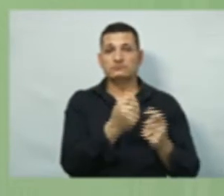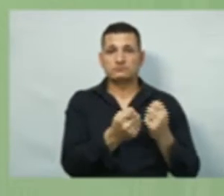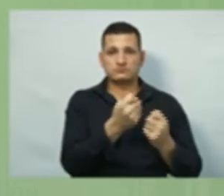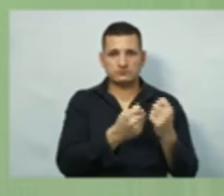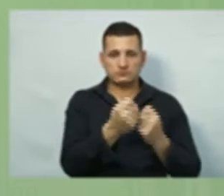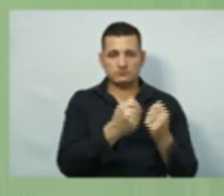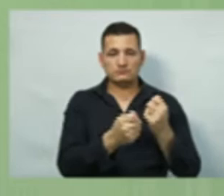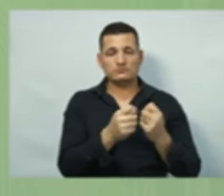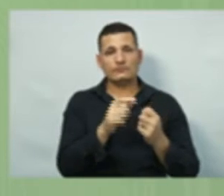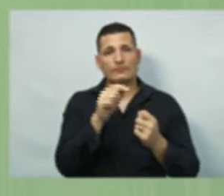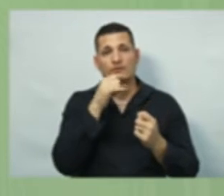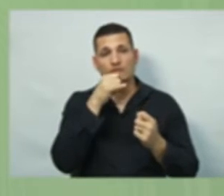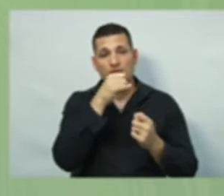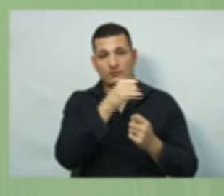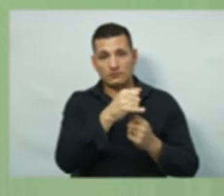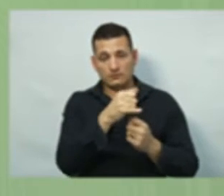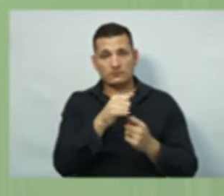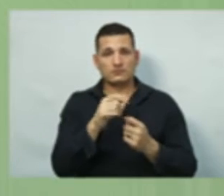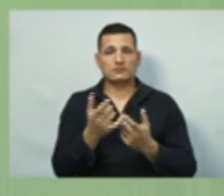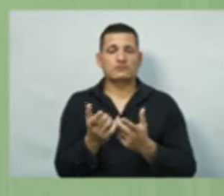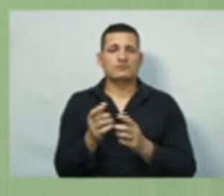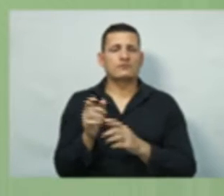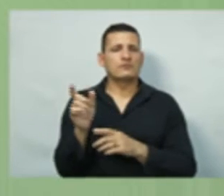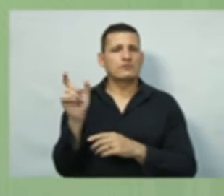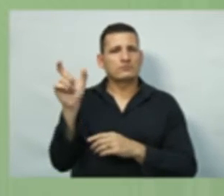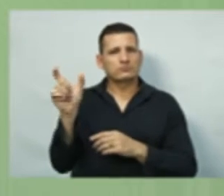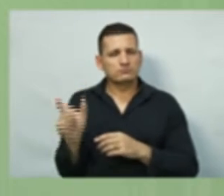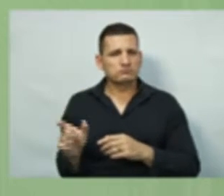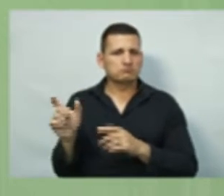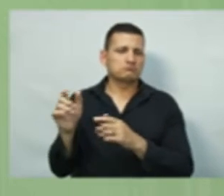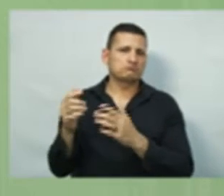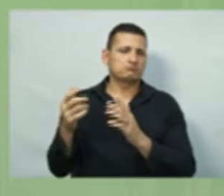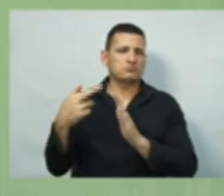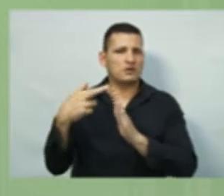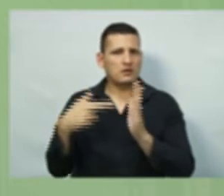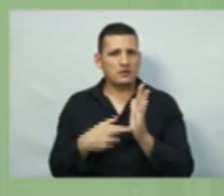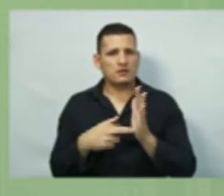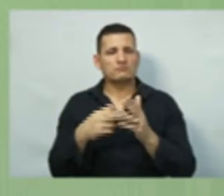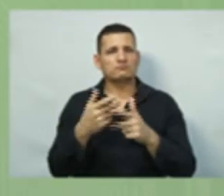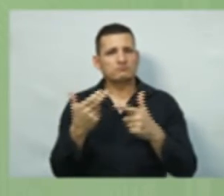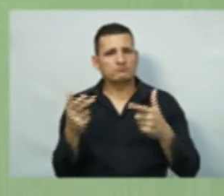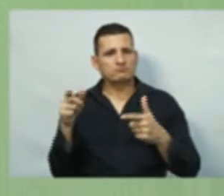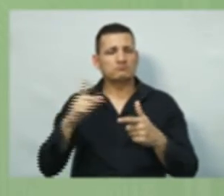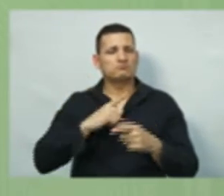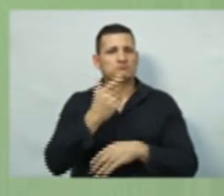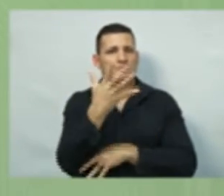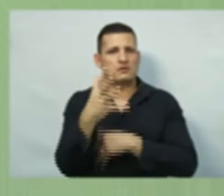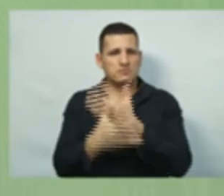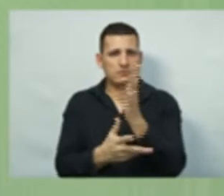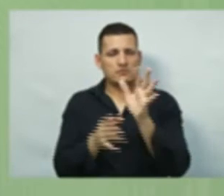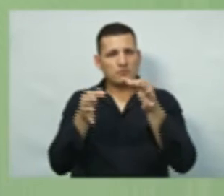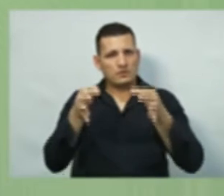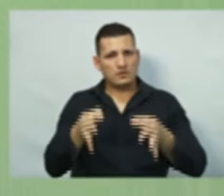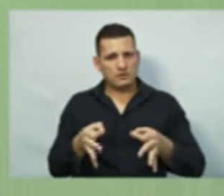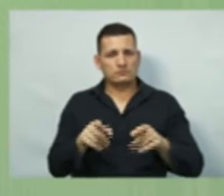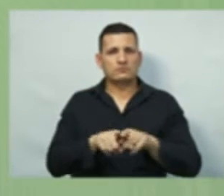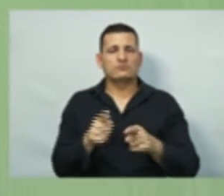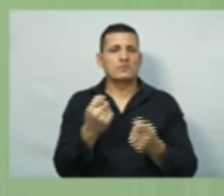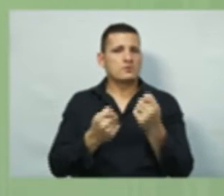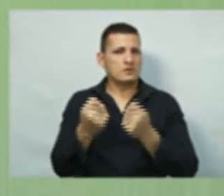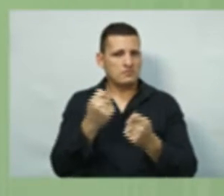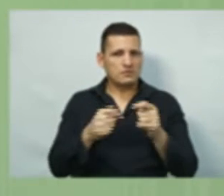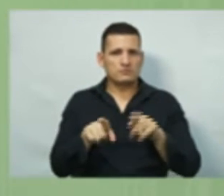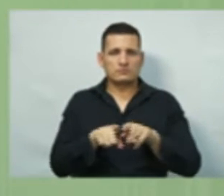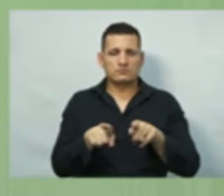quando os critérios de ser socialmente justo, ambientalmente correto e economicamente